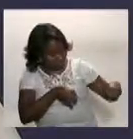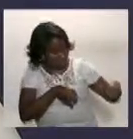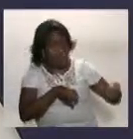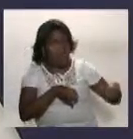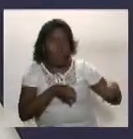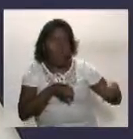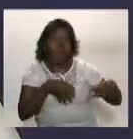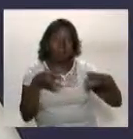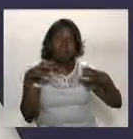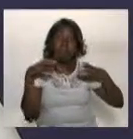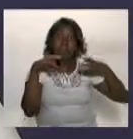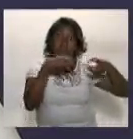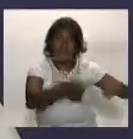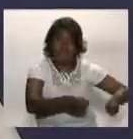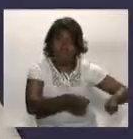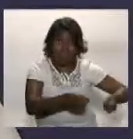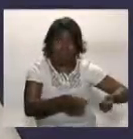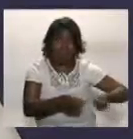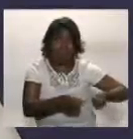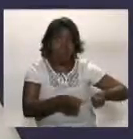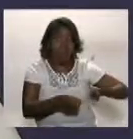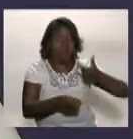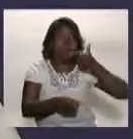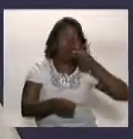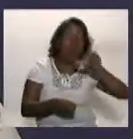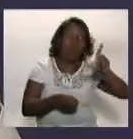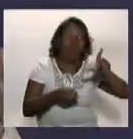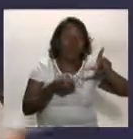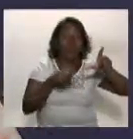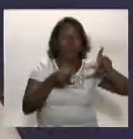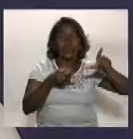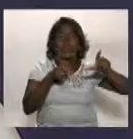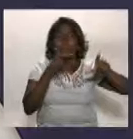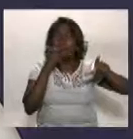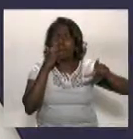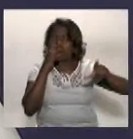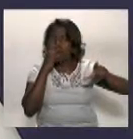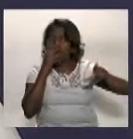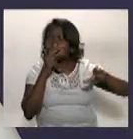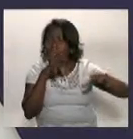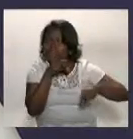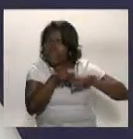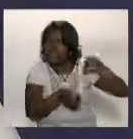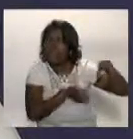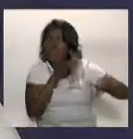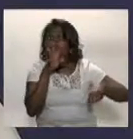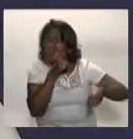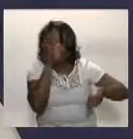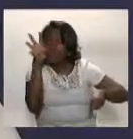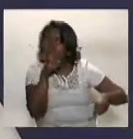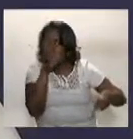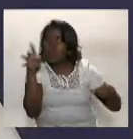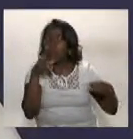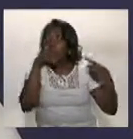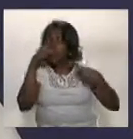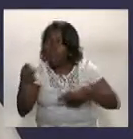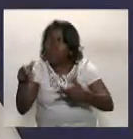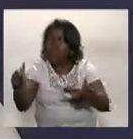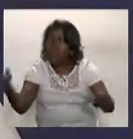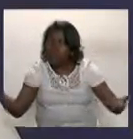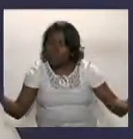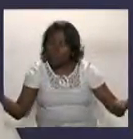não é mais aquela coisa pueril de ganhar aos 7 anos uma bicicleta, hoje são verdadeiros equipamentos, né? Equipamentos caríssimos em